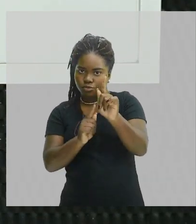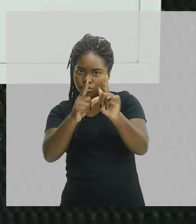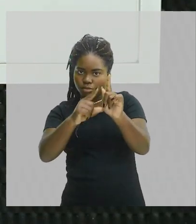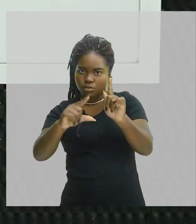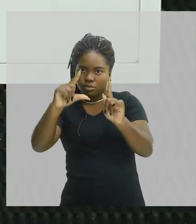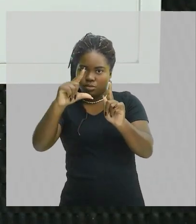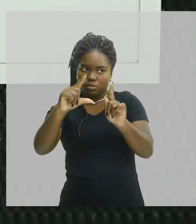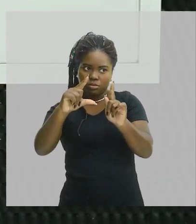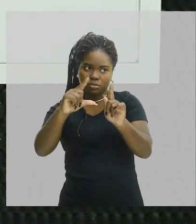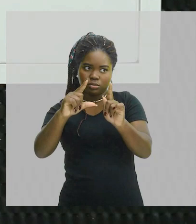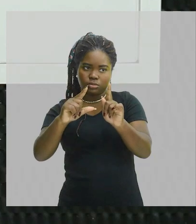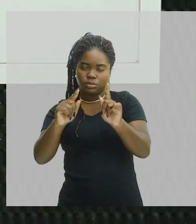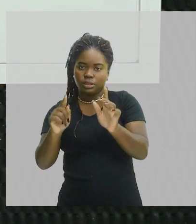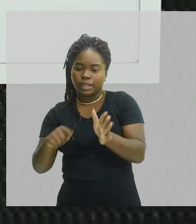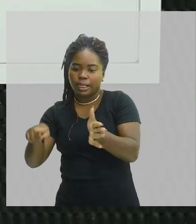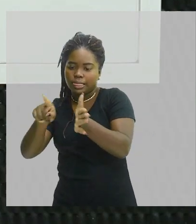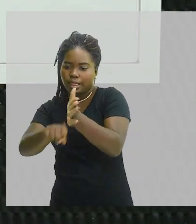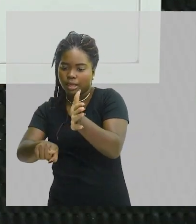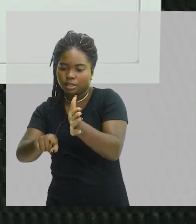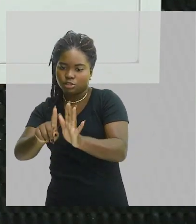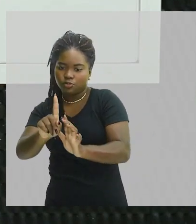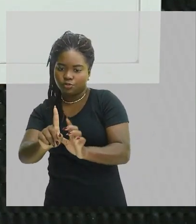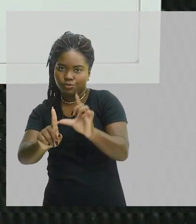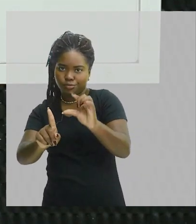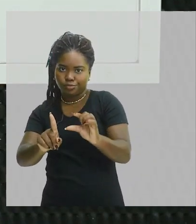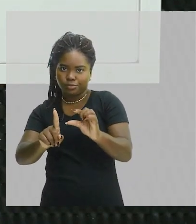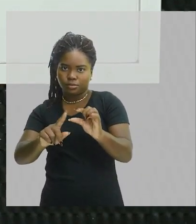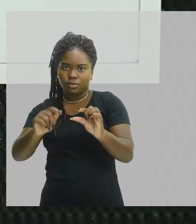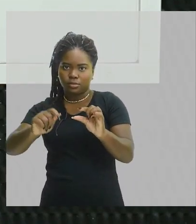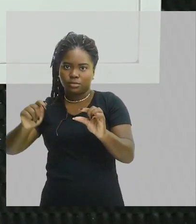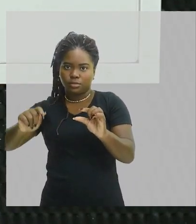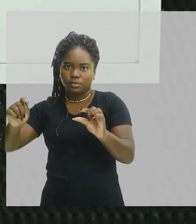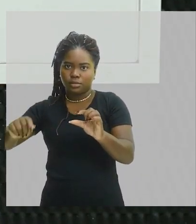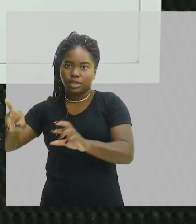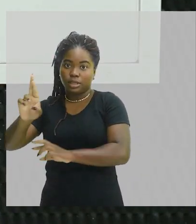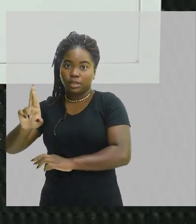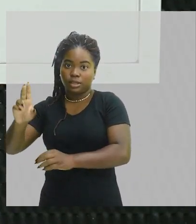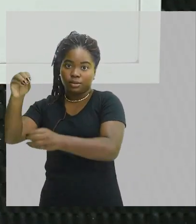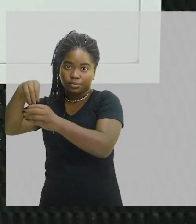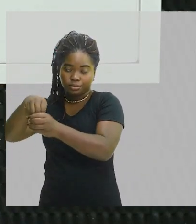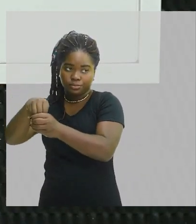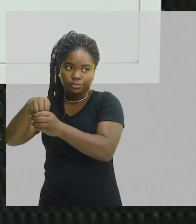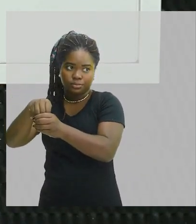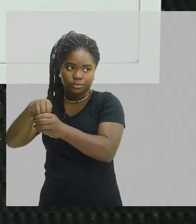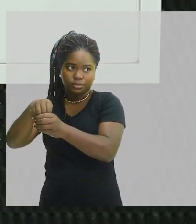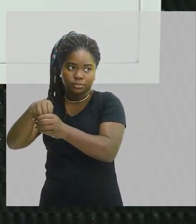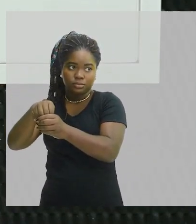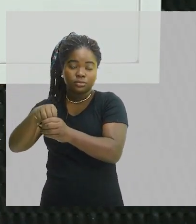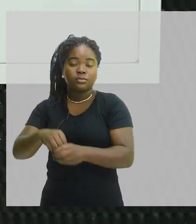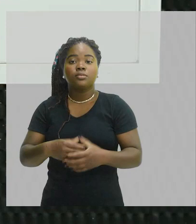pronto, e a resistência interna. Então, ó, corrente elétrica segue o seu caminho,